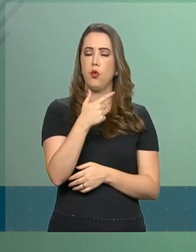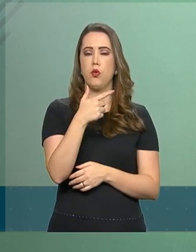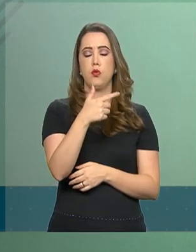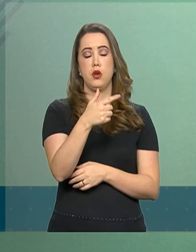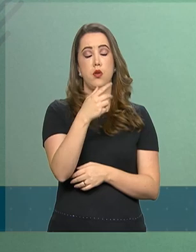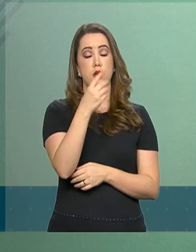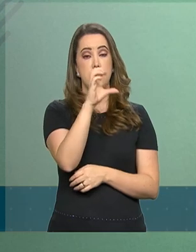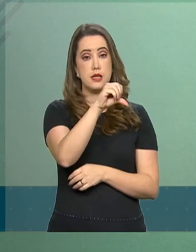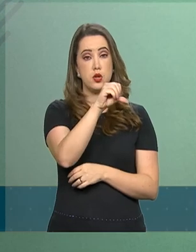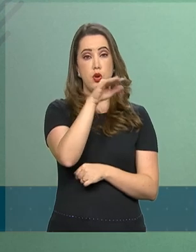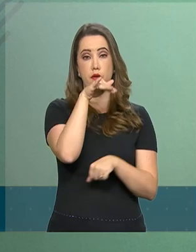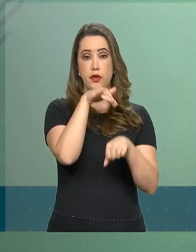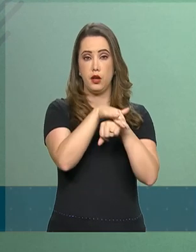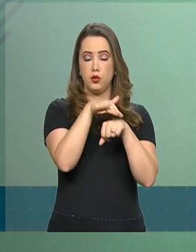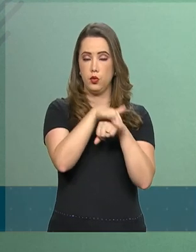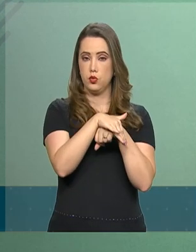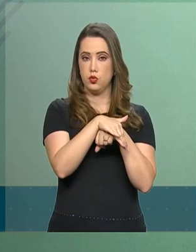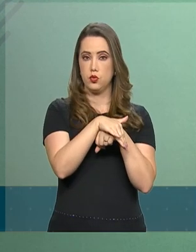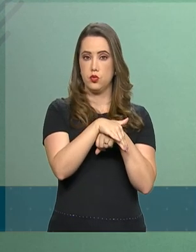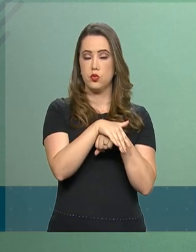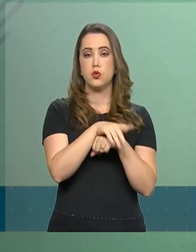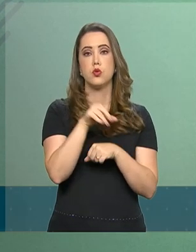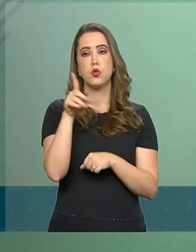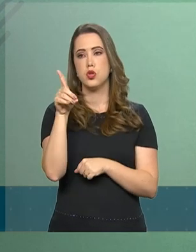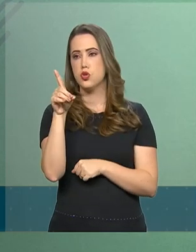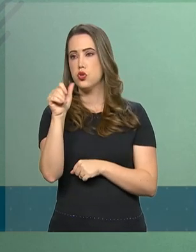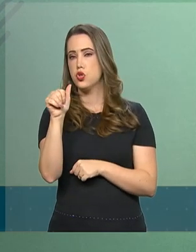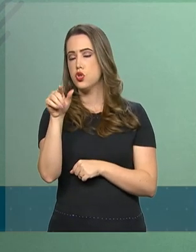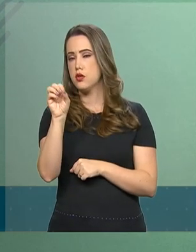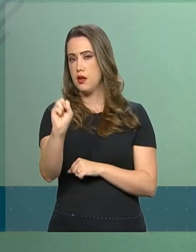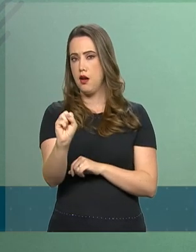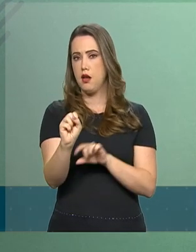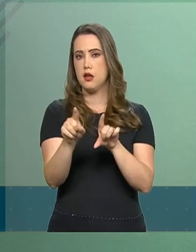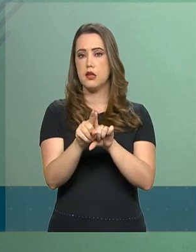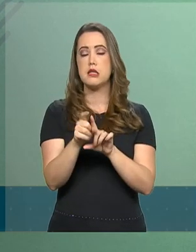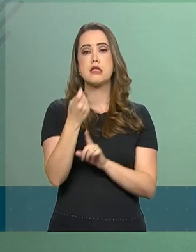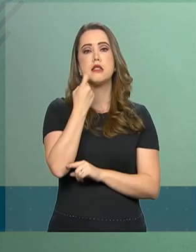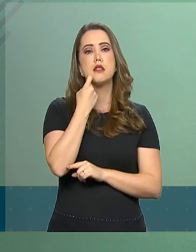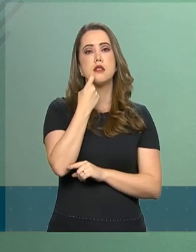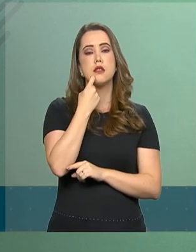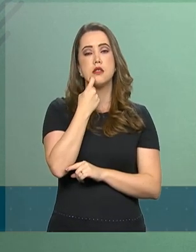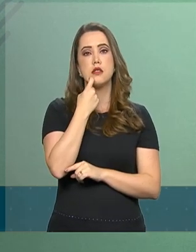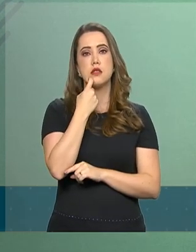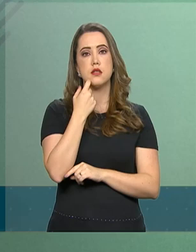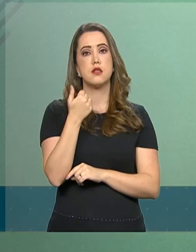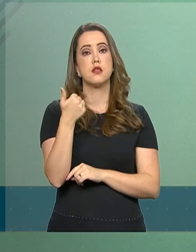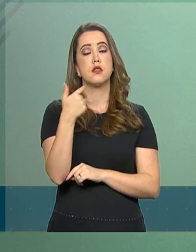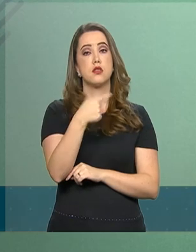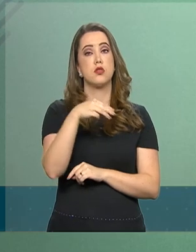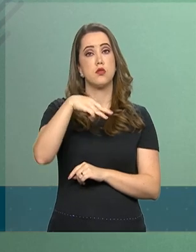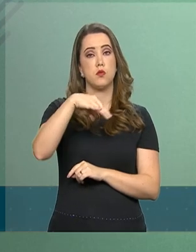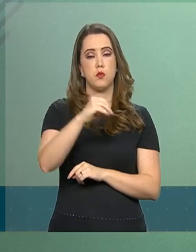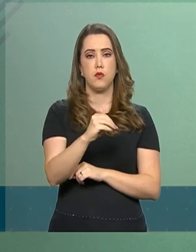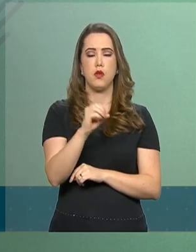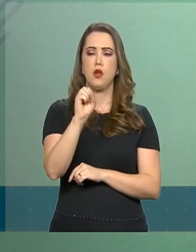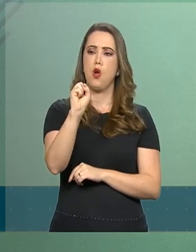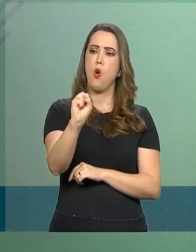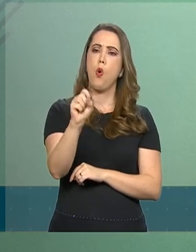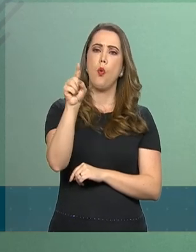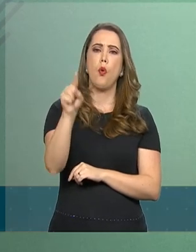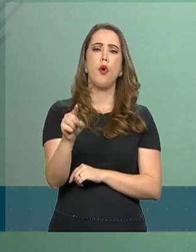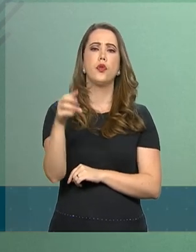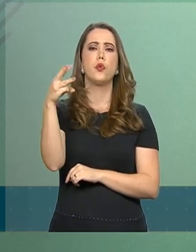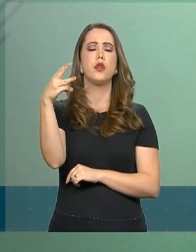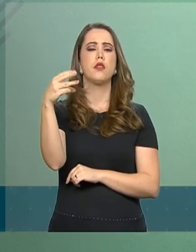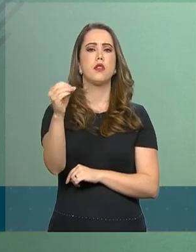horas horário local dallas ea chegada à sexta feira 17 de maio às 8 e 30